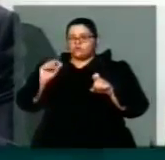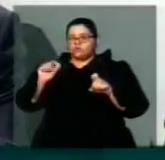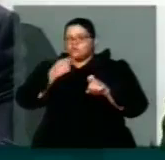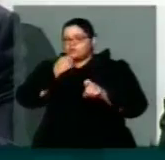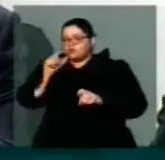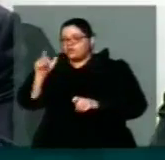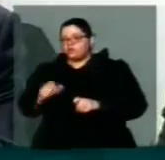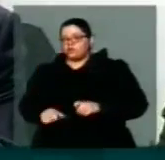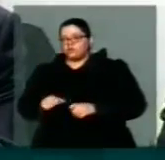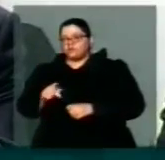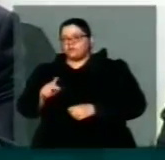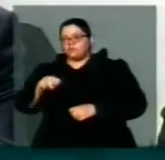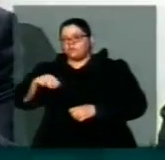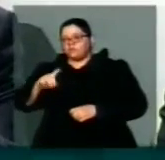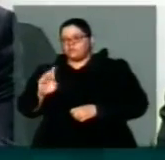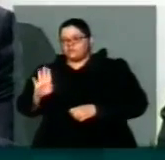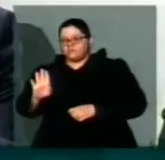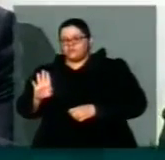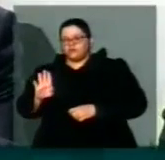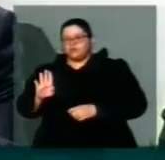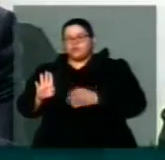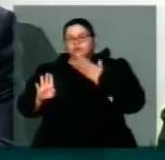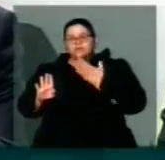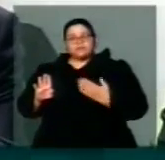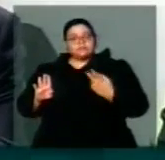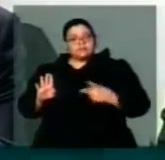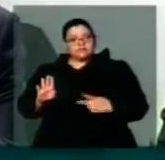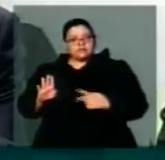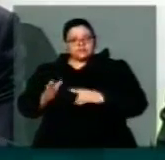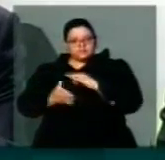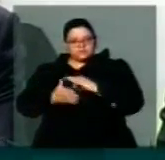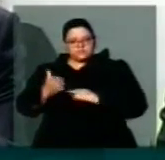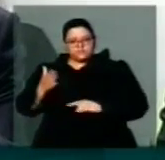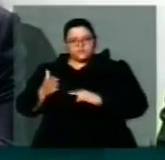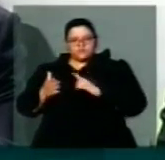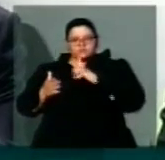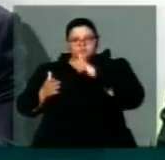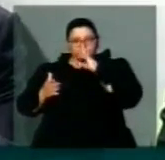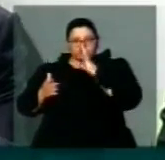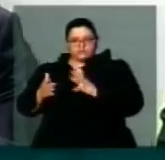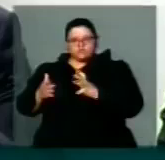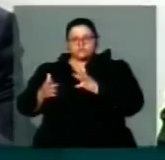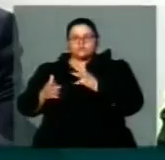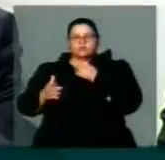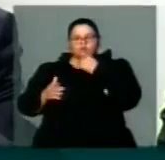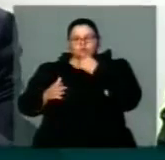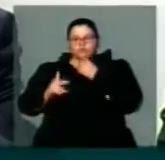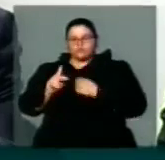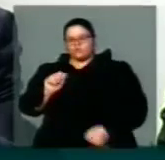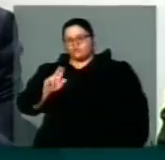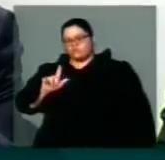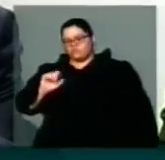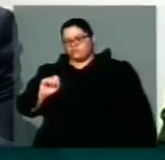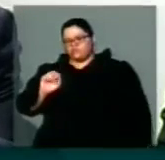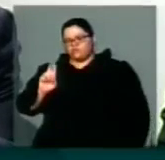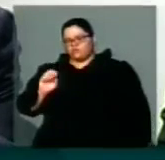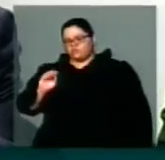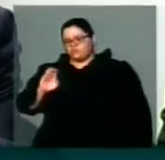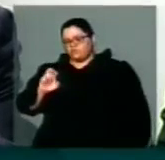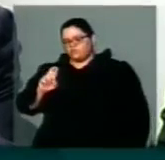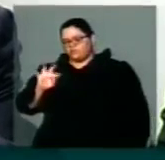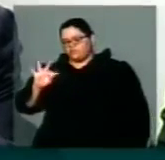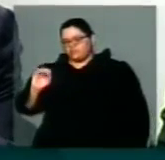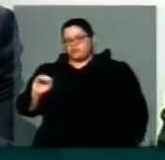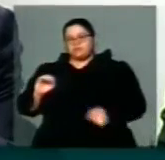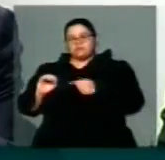arquivamento do senador Delcídio Amaral, há trechos detalhados da delação do senhor Paulo Roberto Costa, porque o objetivo